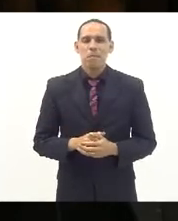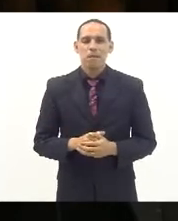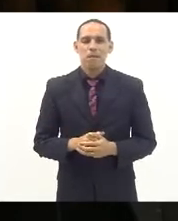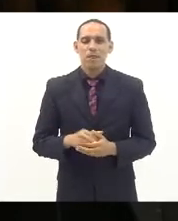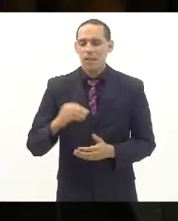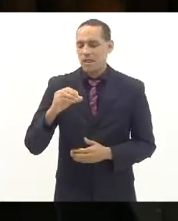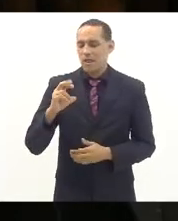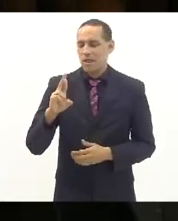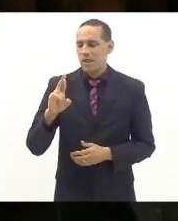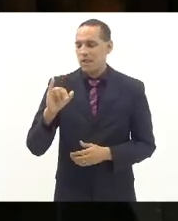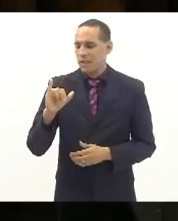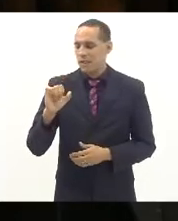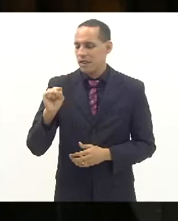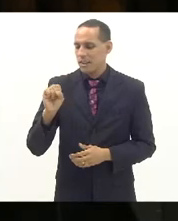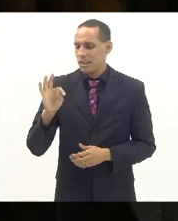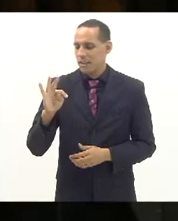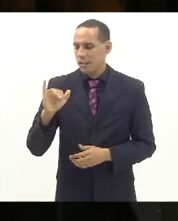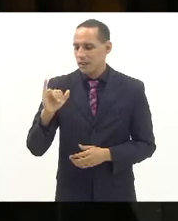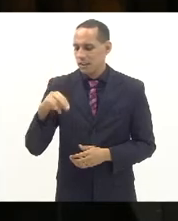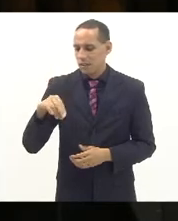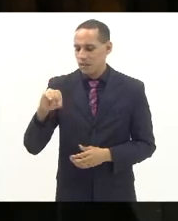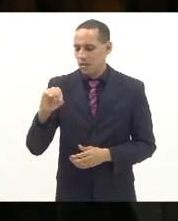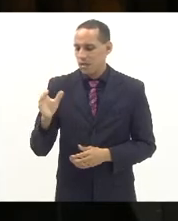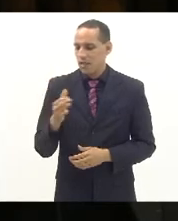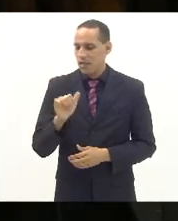o christino áureo